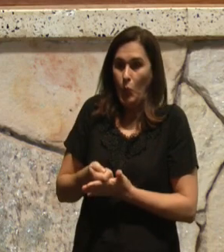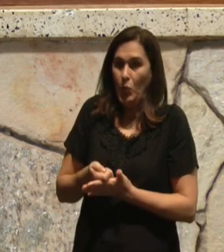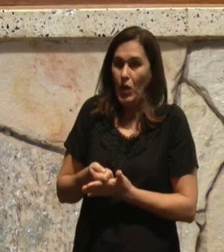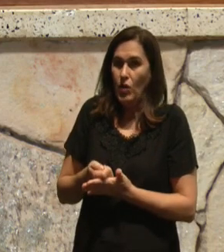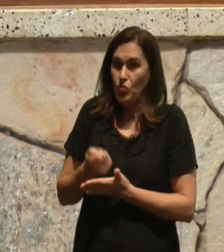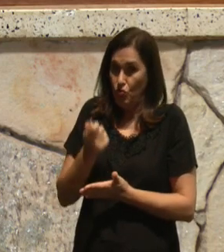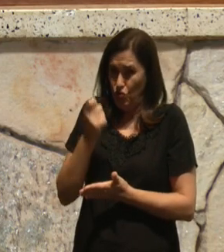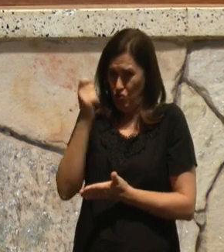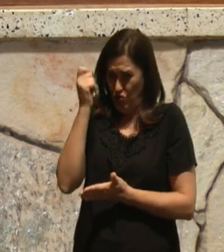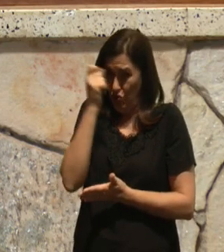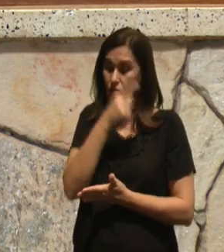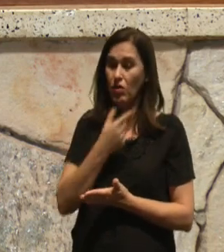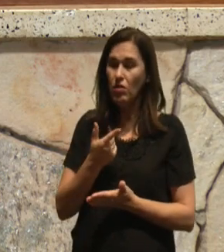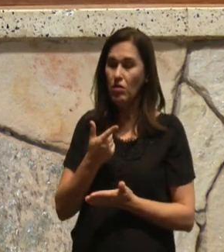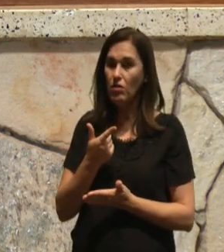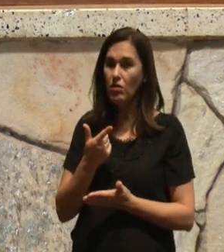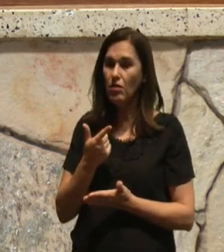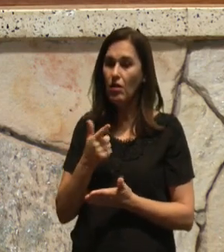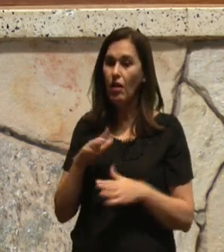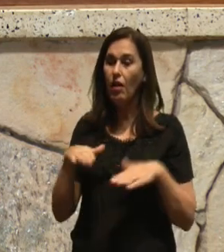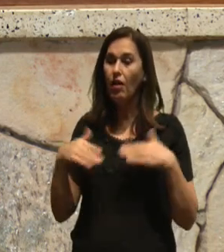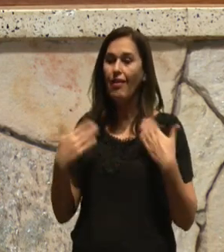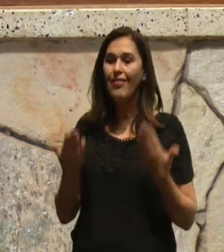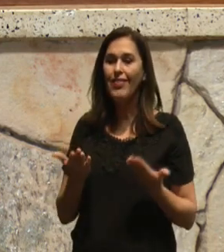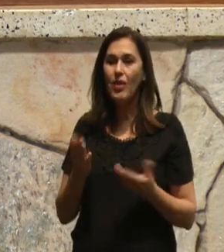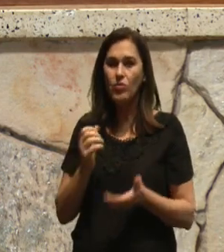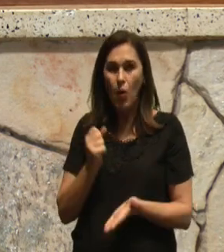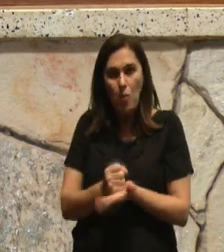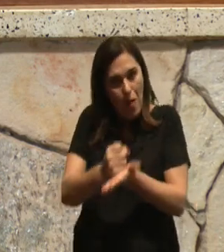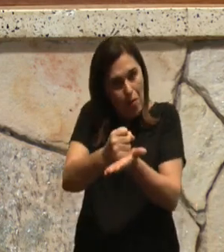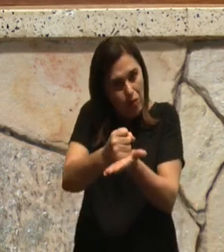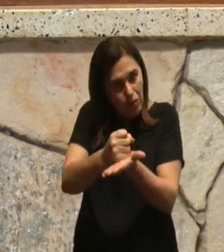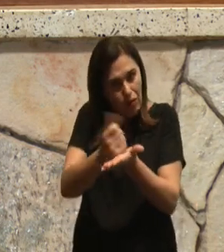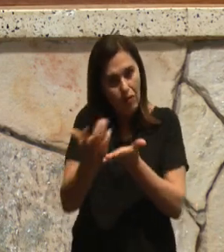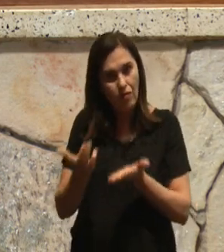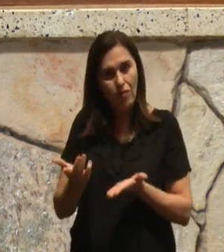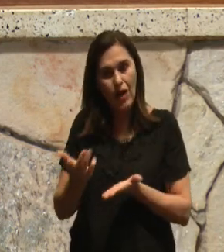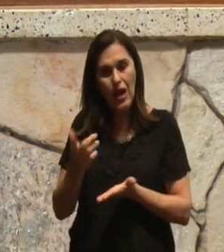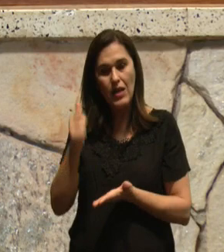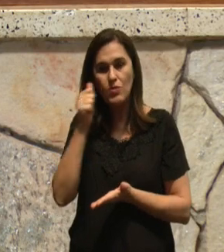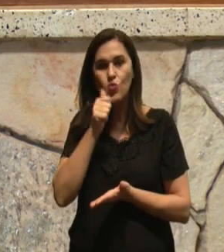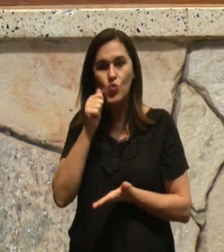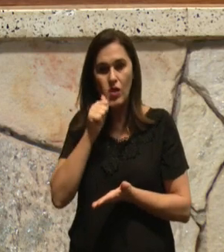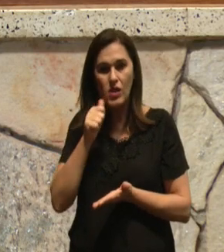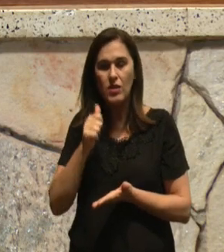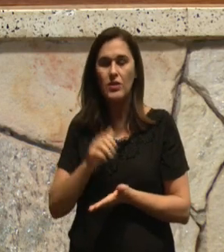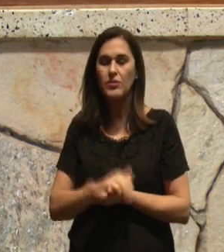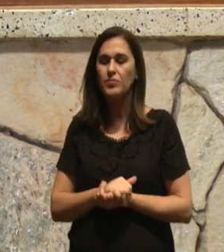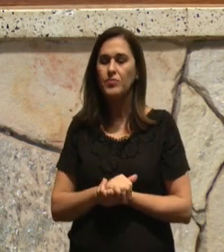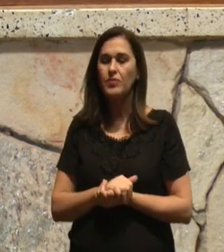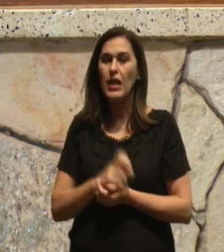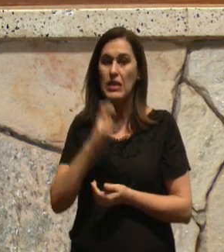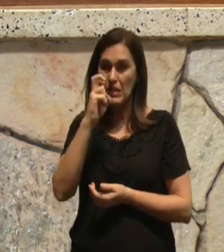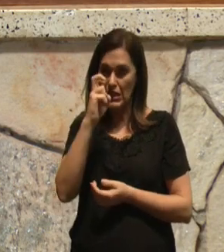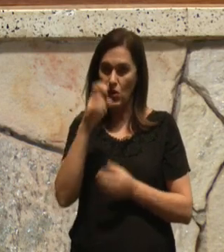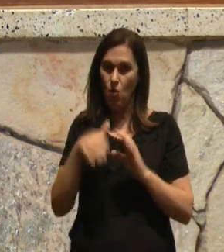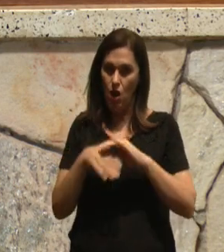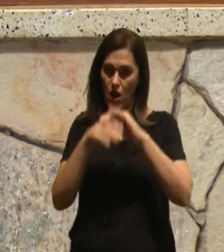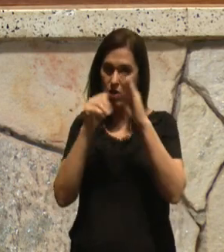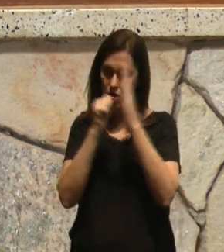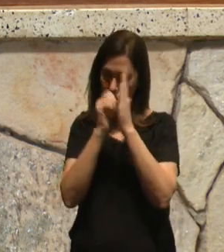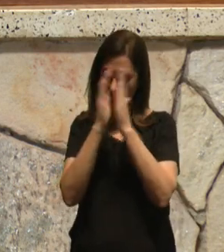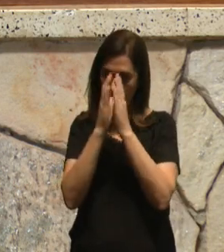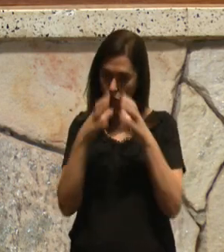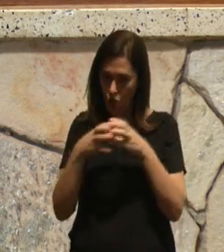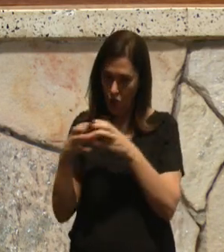fácil. Então, de acordo com isso, nós temos procurado dar um apoio a essas irmãs. As cinco líderes de oração